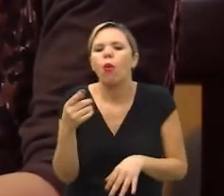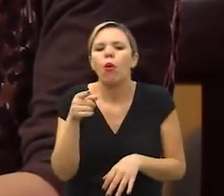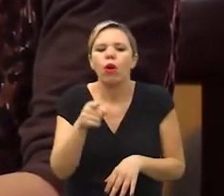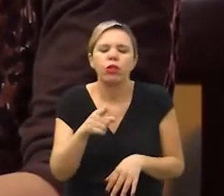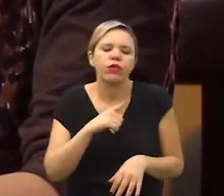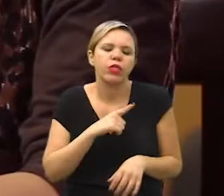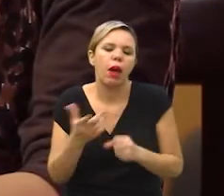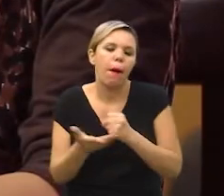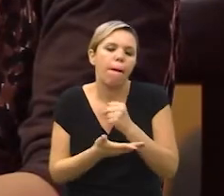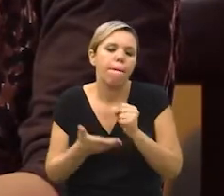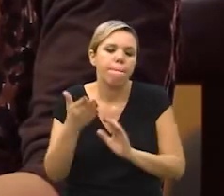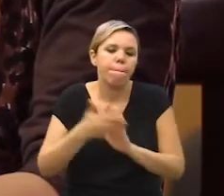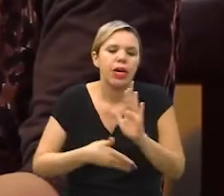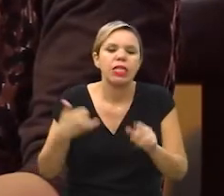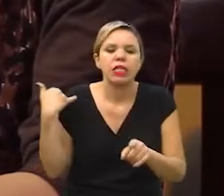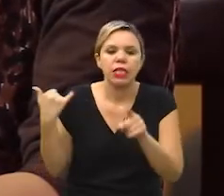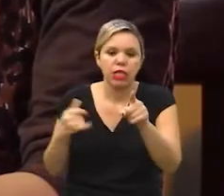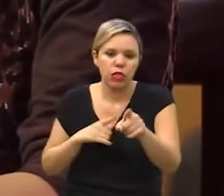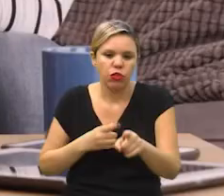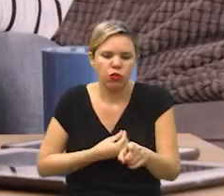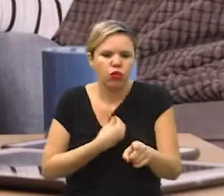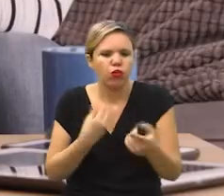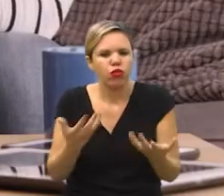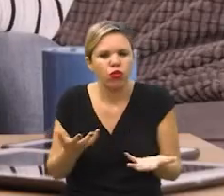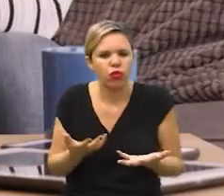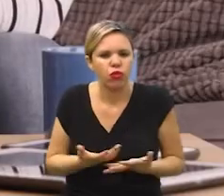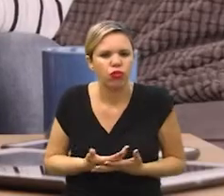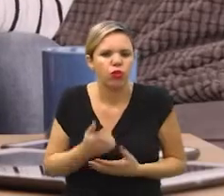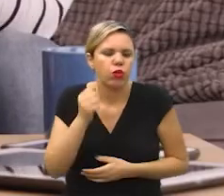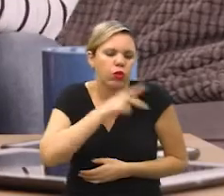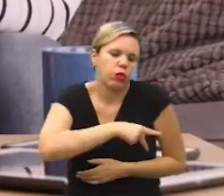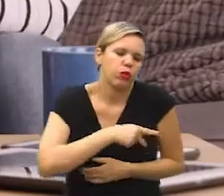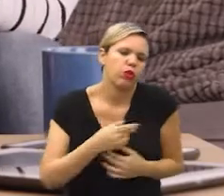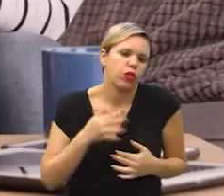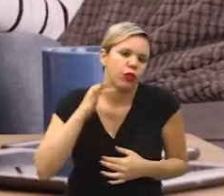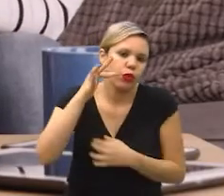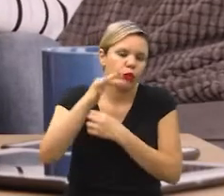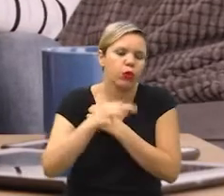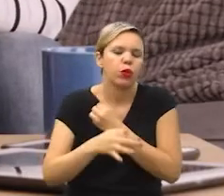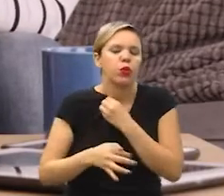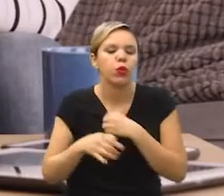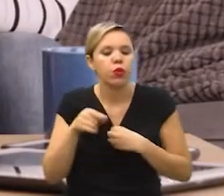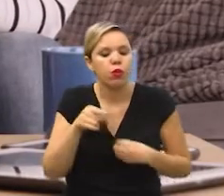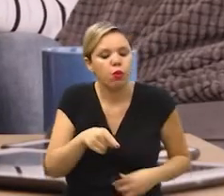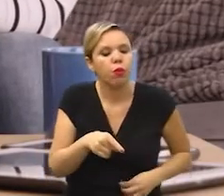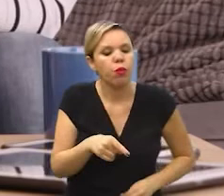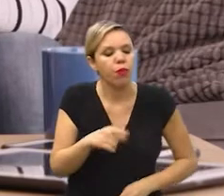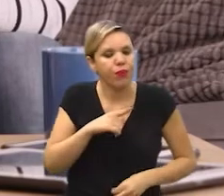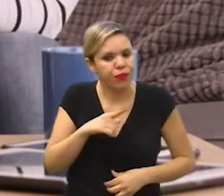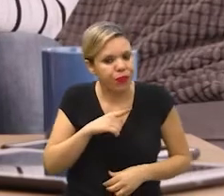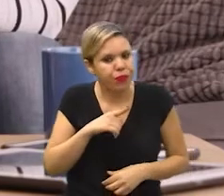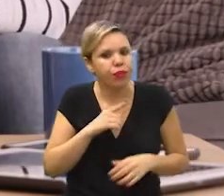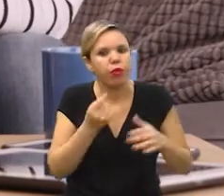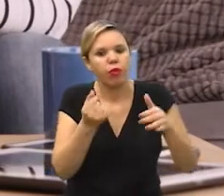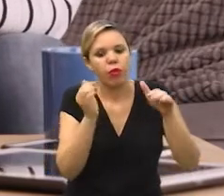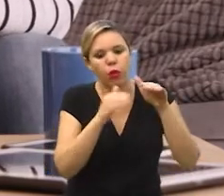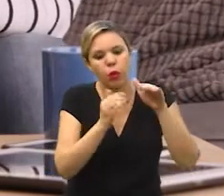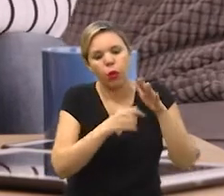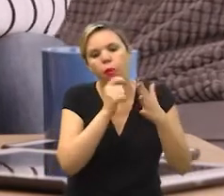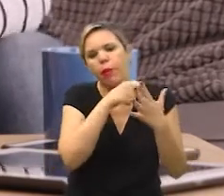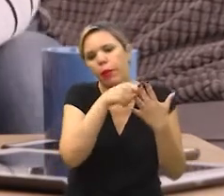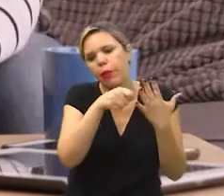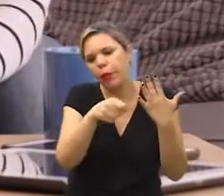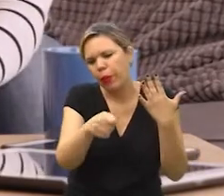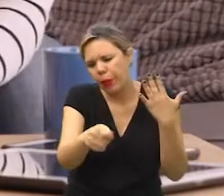você, baseado na idade que você estima se aposentar, e ali você vai ter uma contribuição mensal